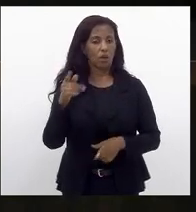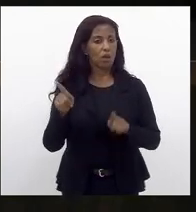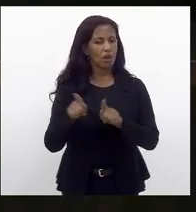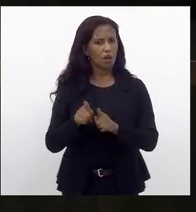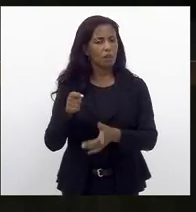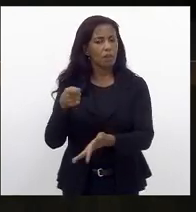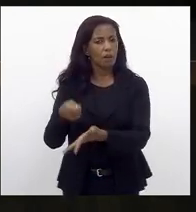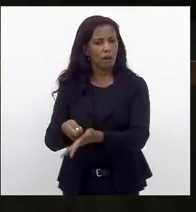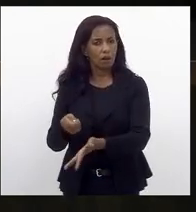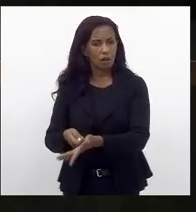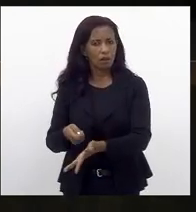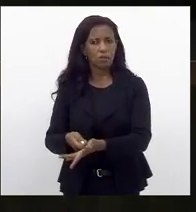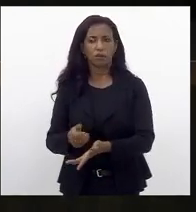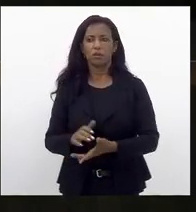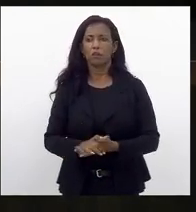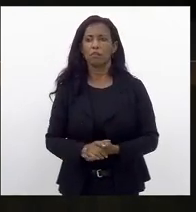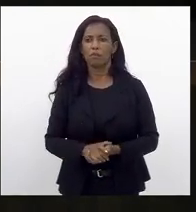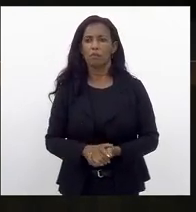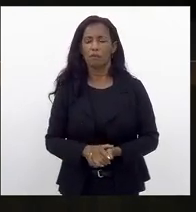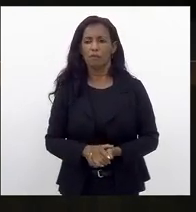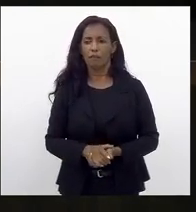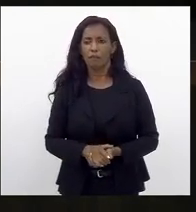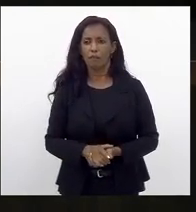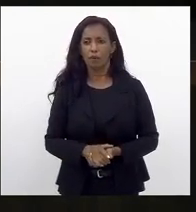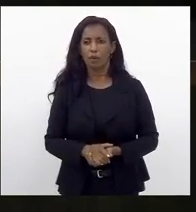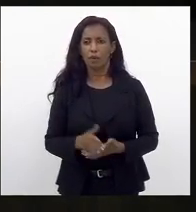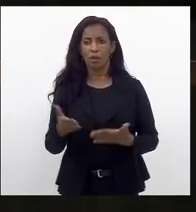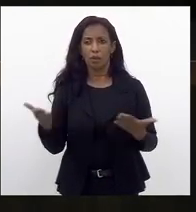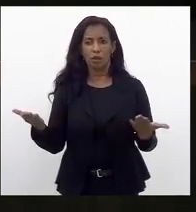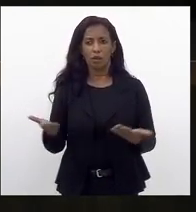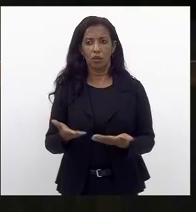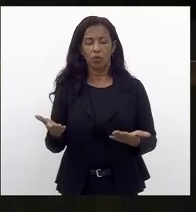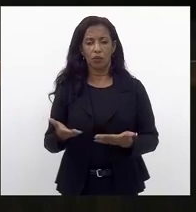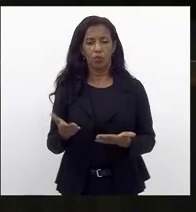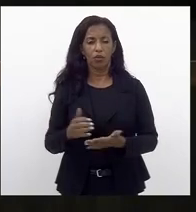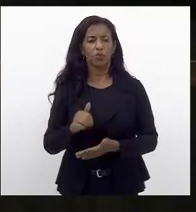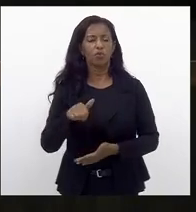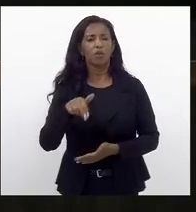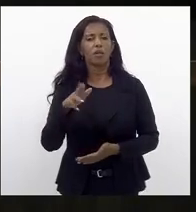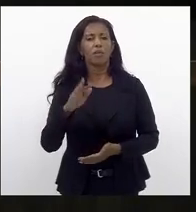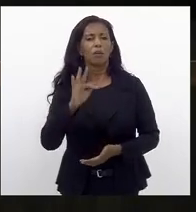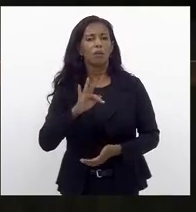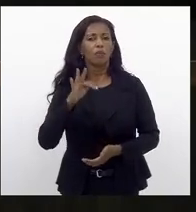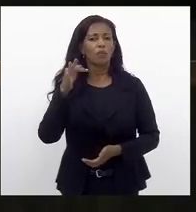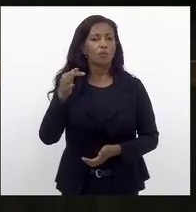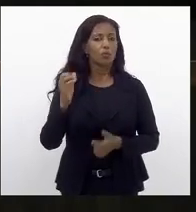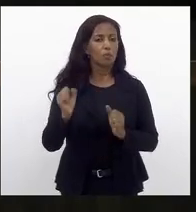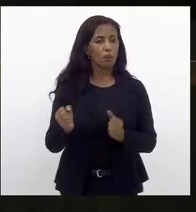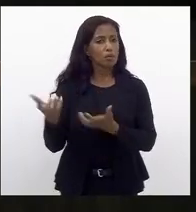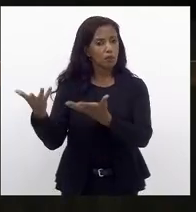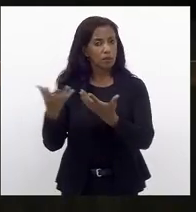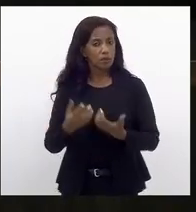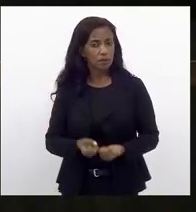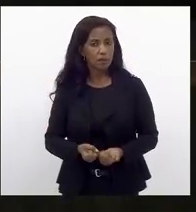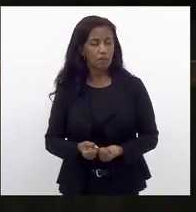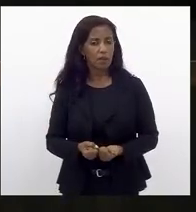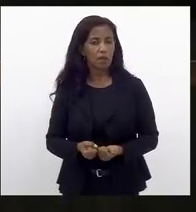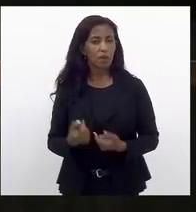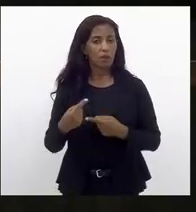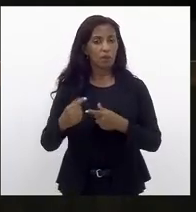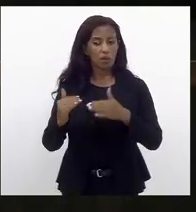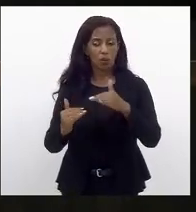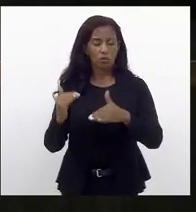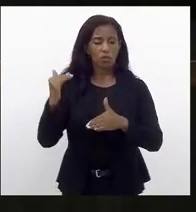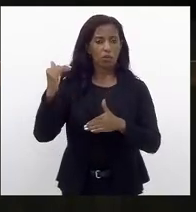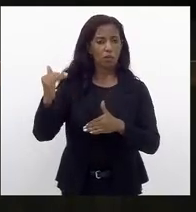também para garantir que quem vai quem está hoje no Rio previdência que irá para o futuro possam receber depois